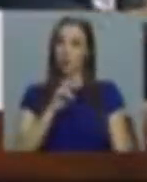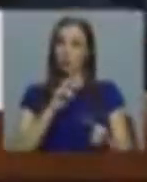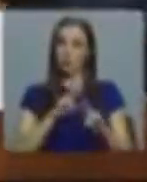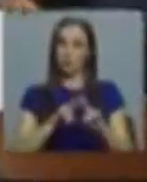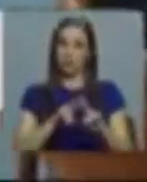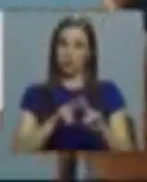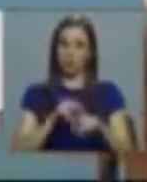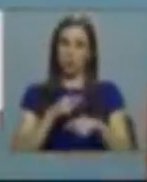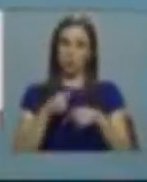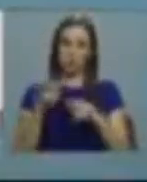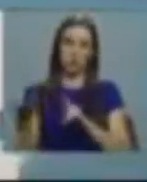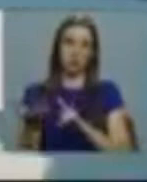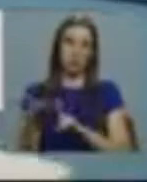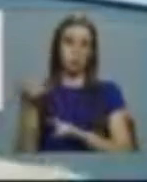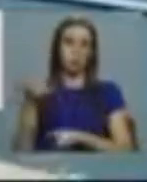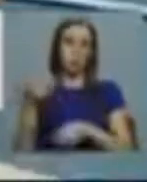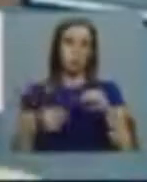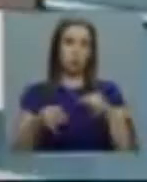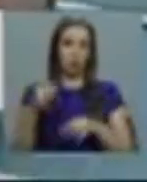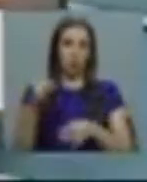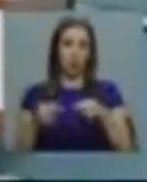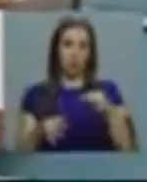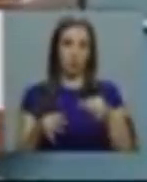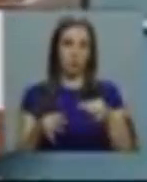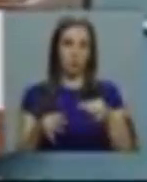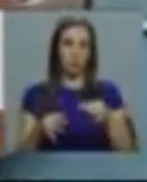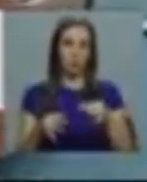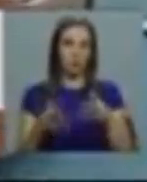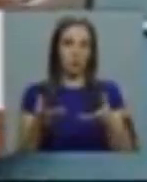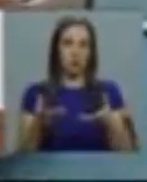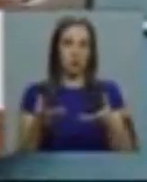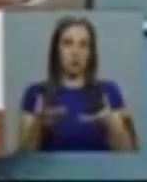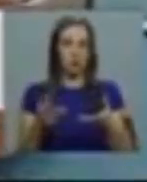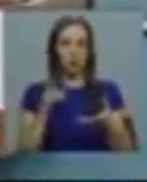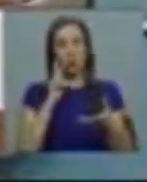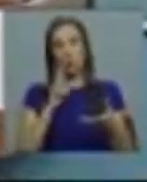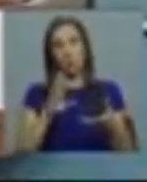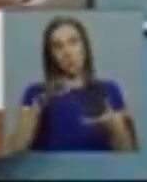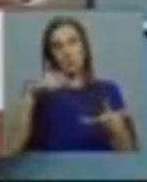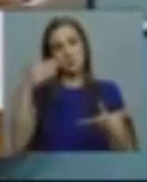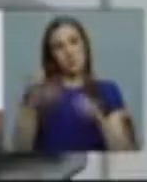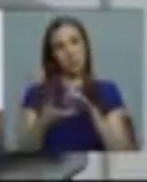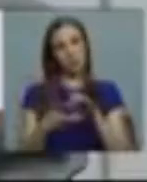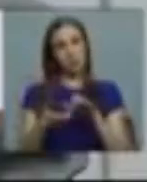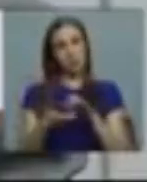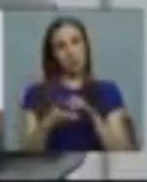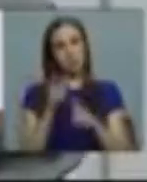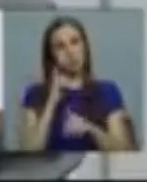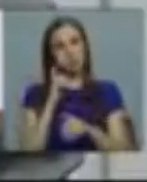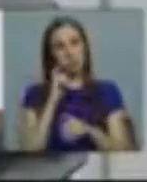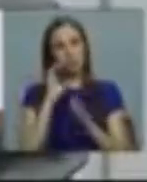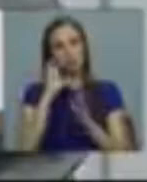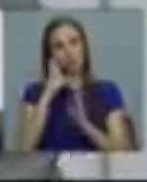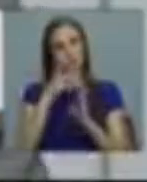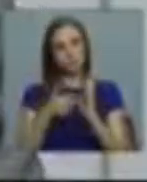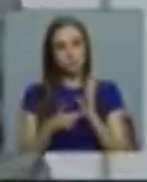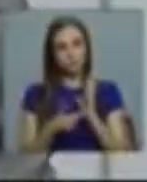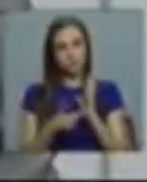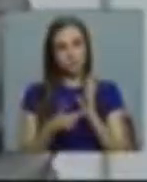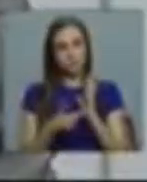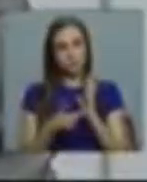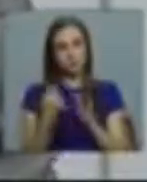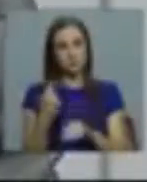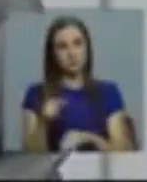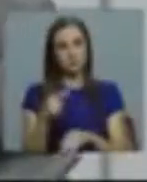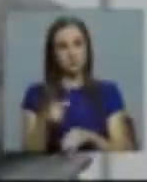após condenação em segunda instância. O que nos vem do principal rol das garantias constitucionais, que é o rol que está